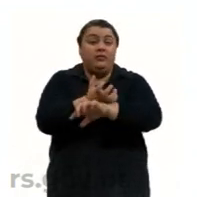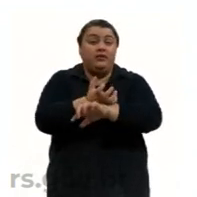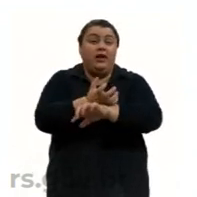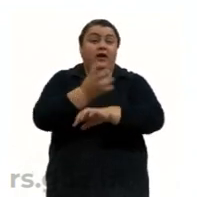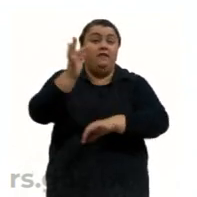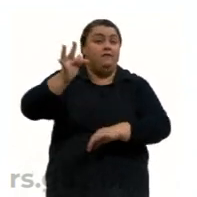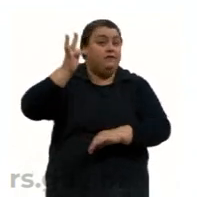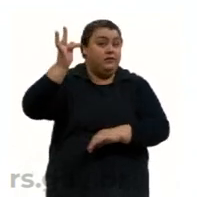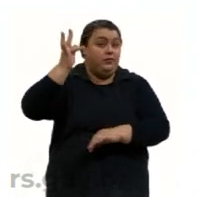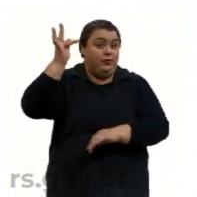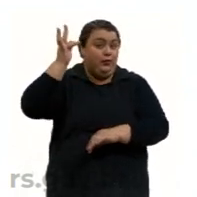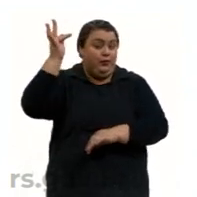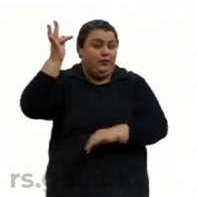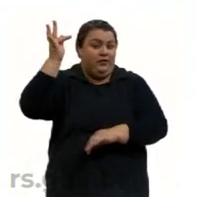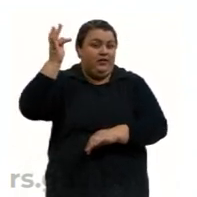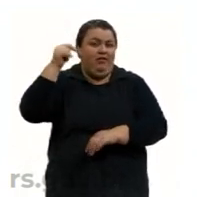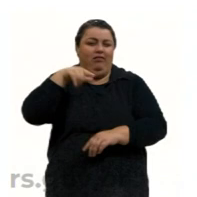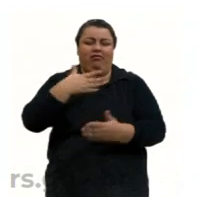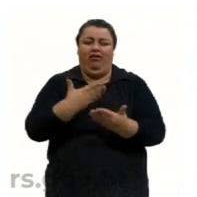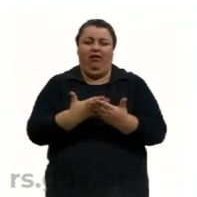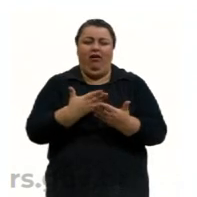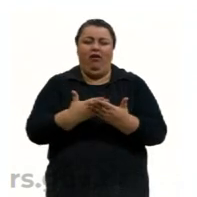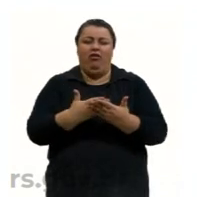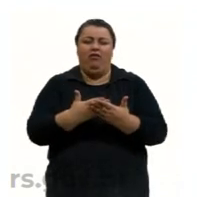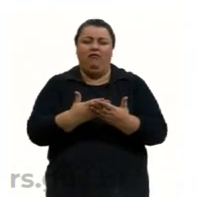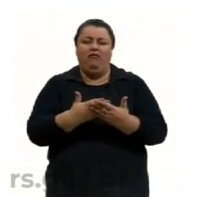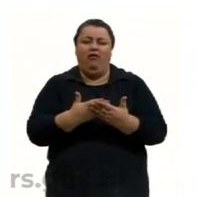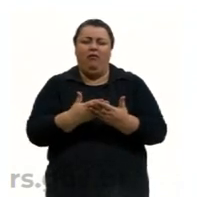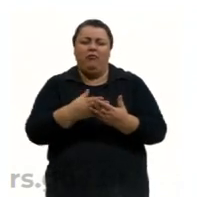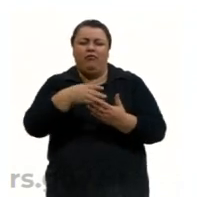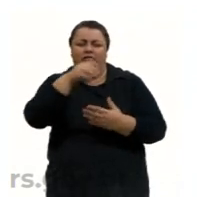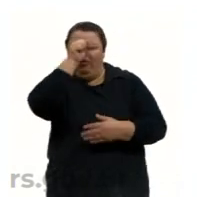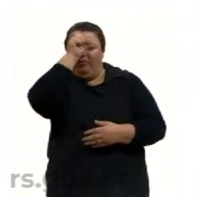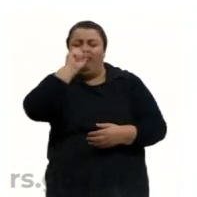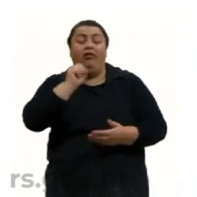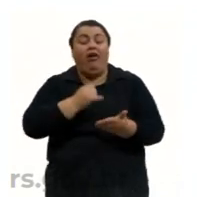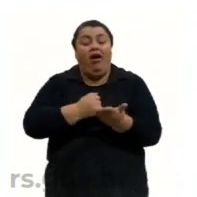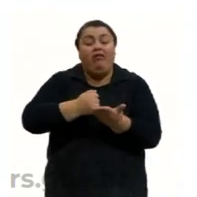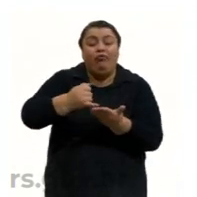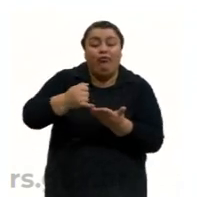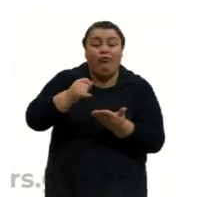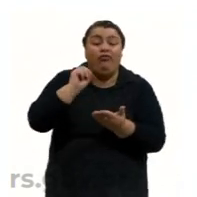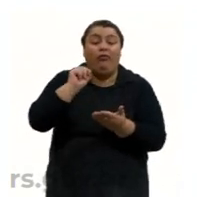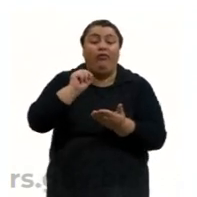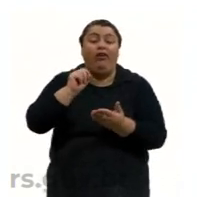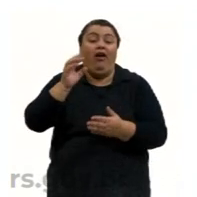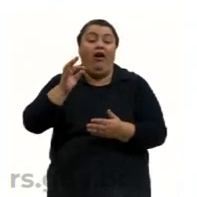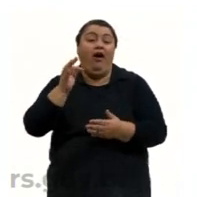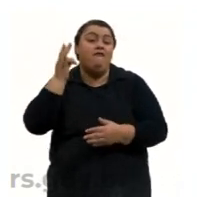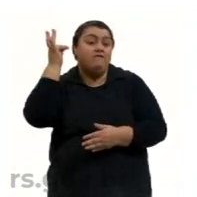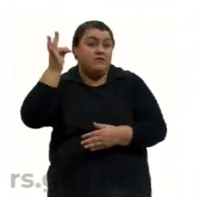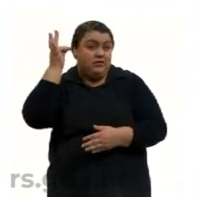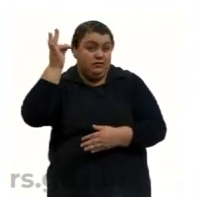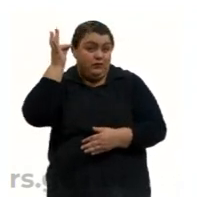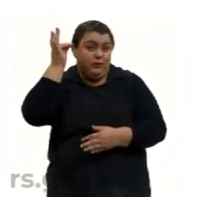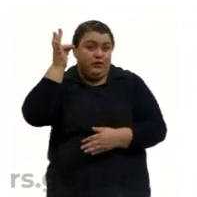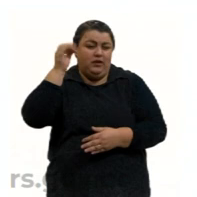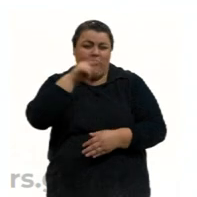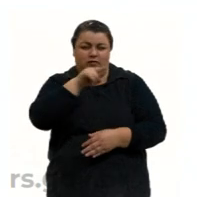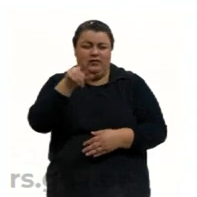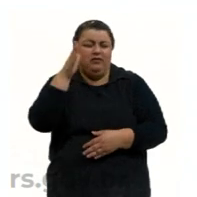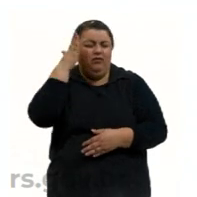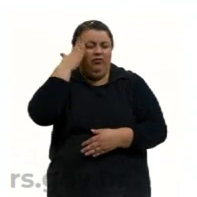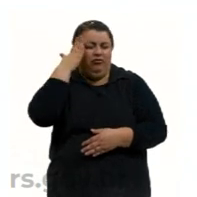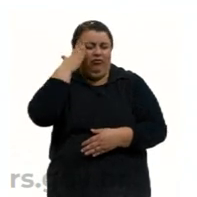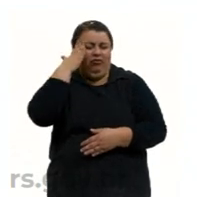curriculares de filosofia essa aula iremos falar sobre a introdução à filosofia muito